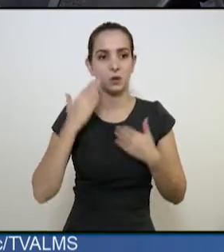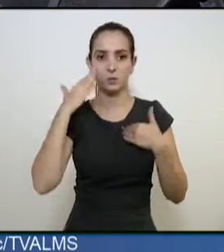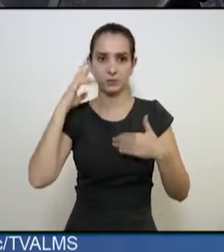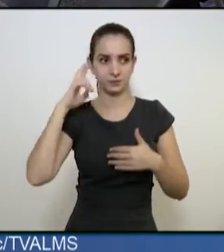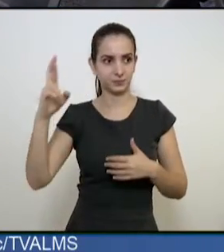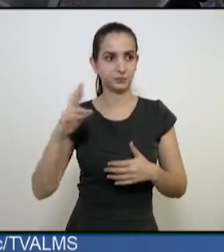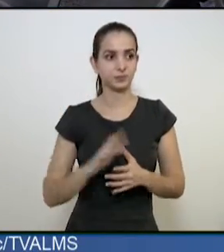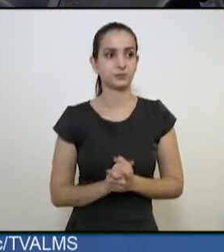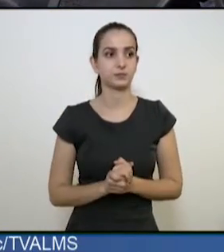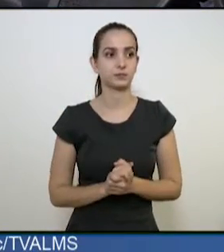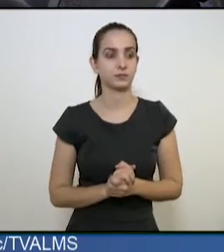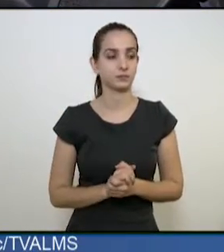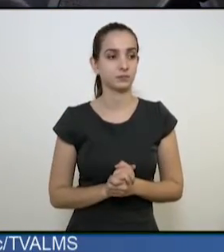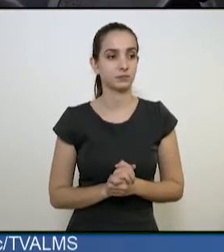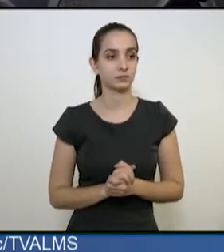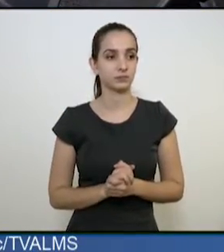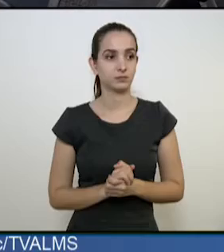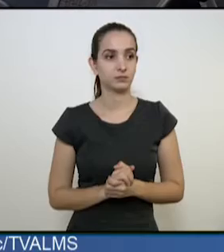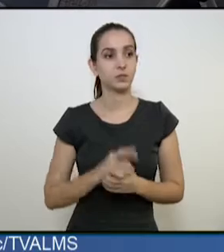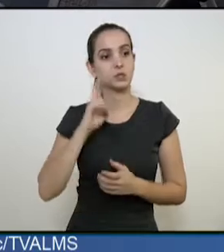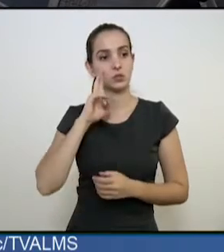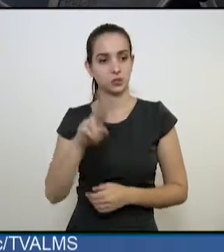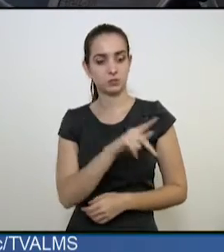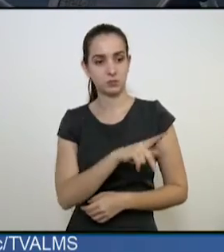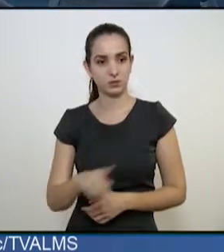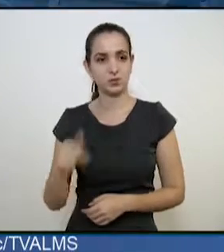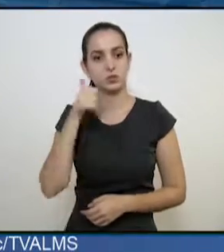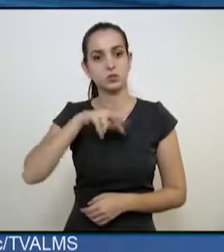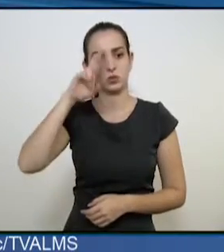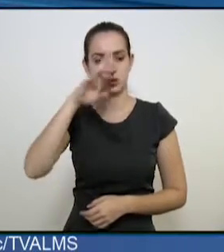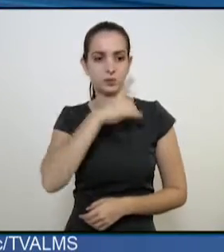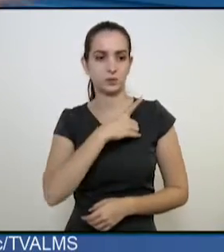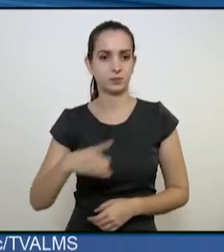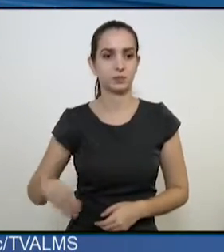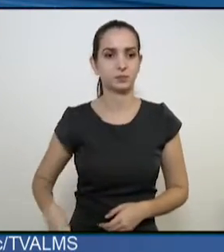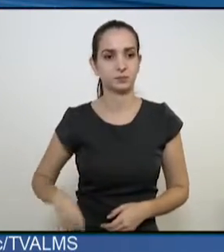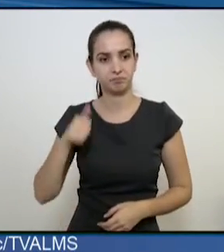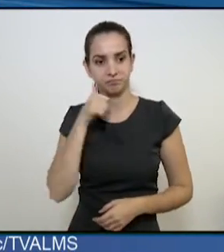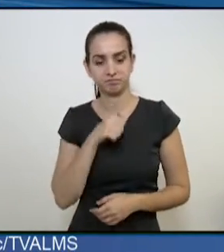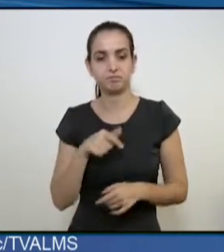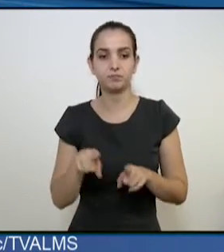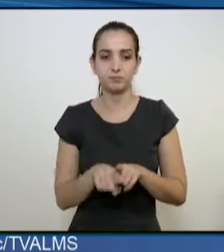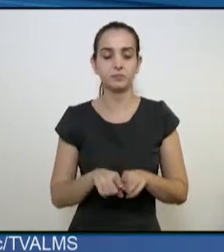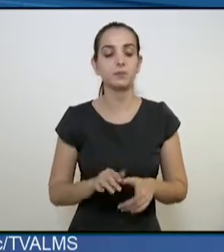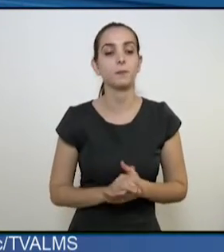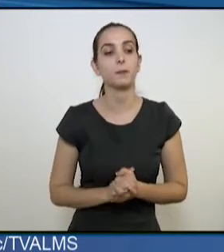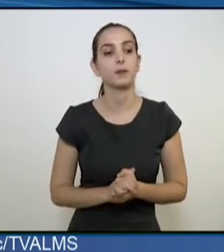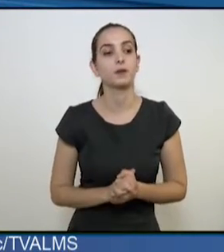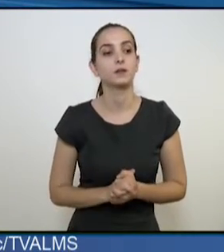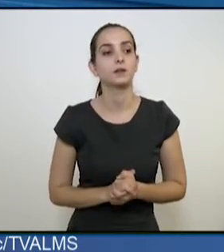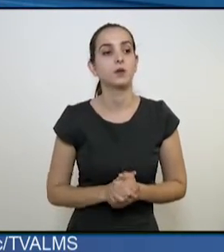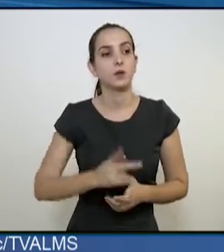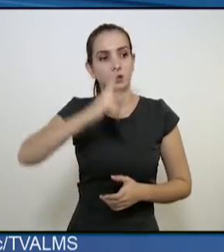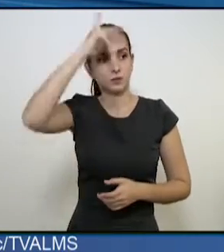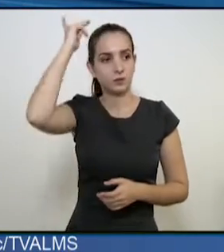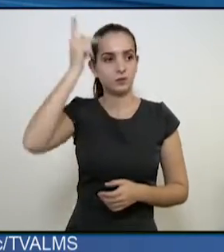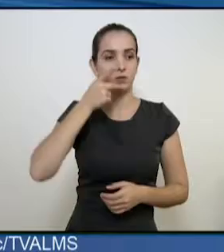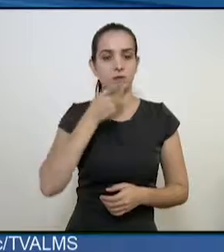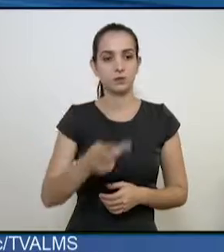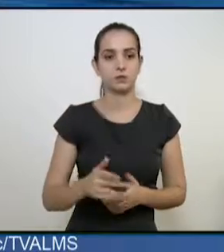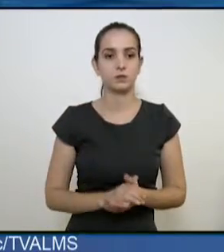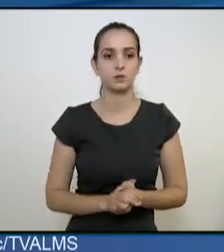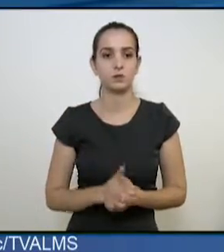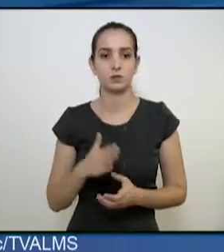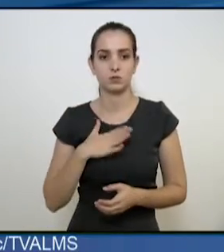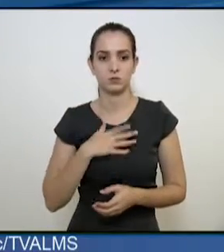Senhor presidente, senhores deputados, senhora deputada. Concede uma parte, nobre. Com muito prazer, deputado Paulo Correia. Meu pastor,